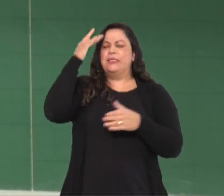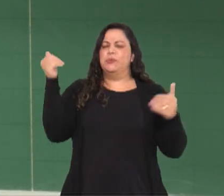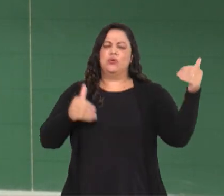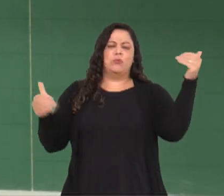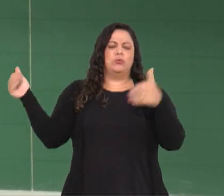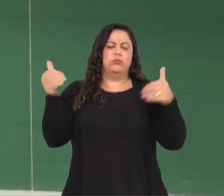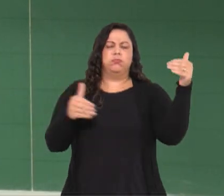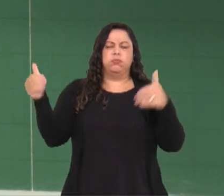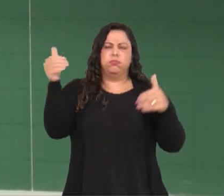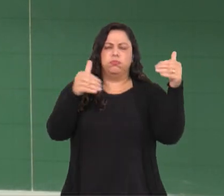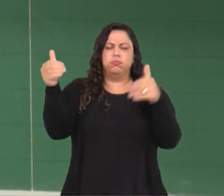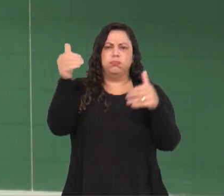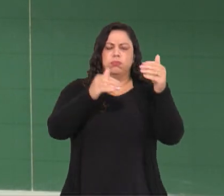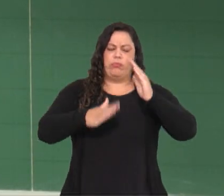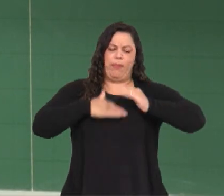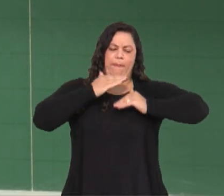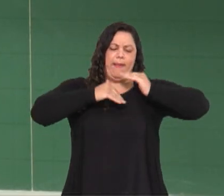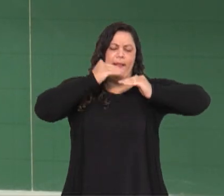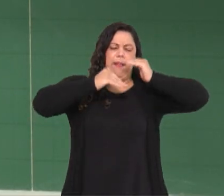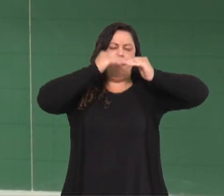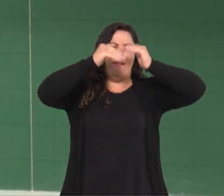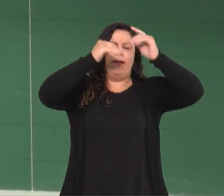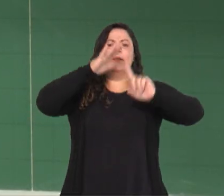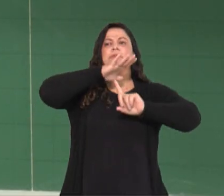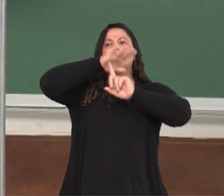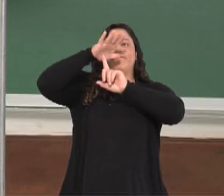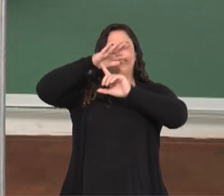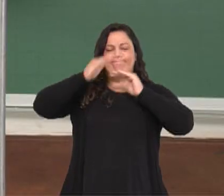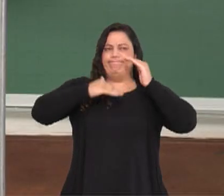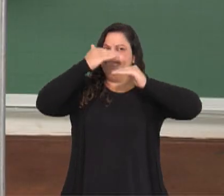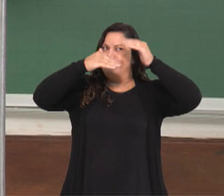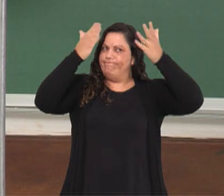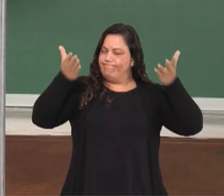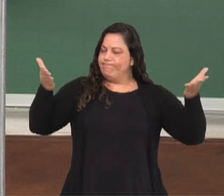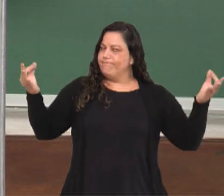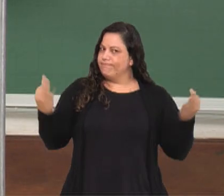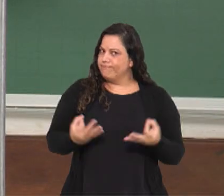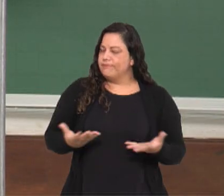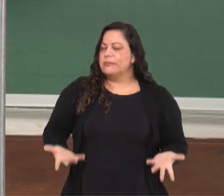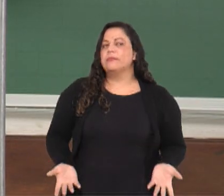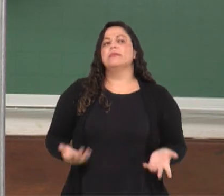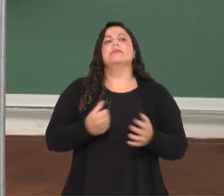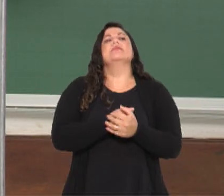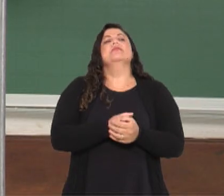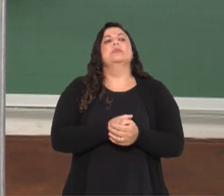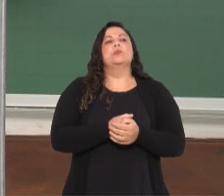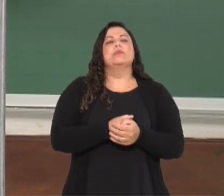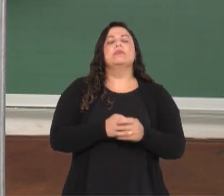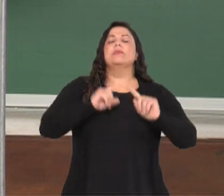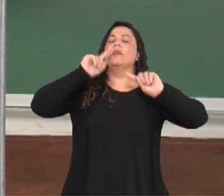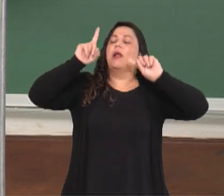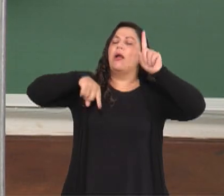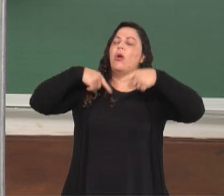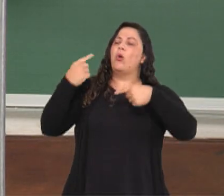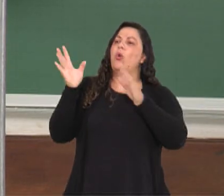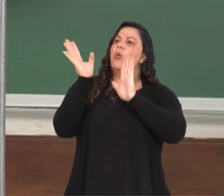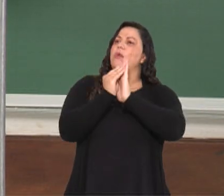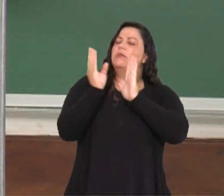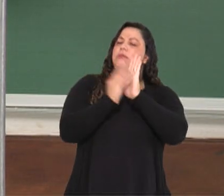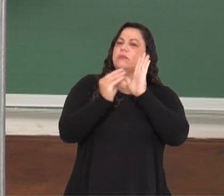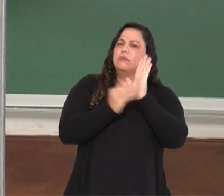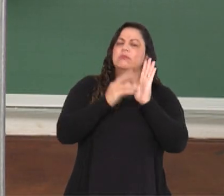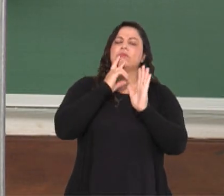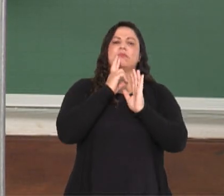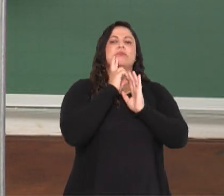importante para o desenvolvimento aí do Paraná, certo? Então, se você colocou esses elementos aí nas suas respostas,